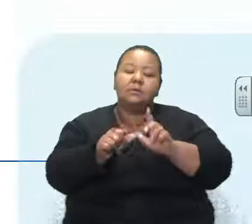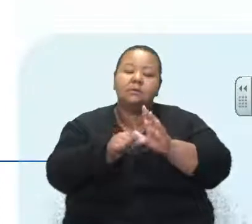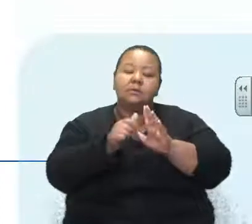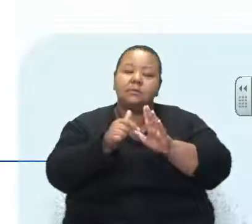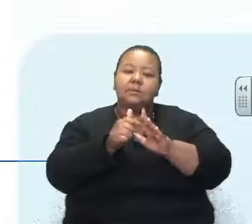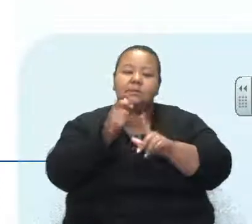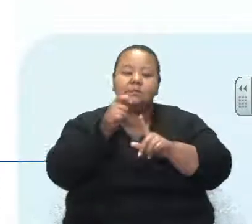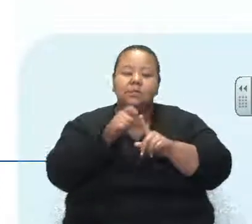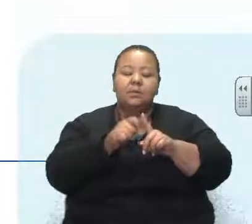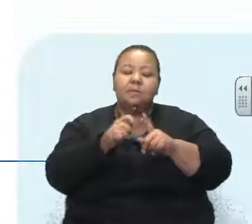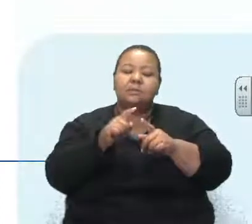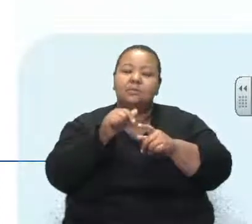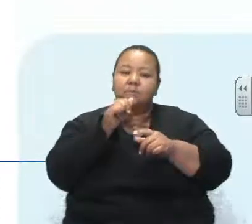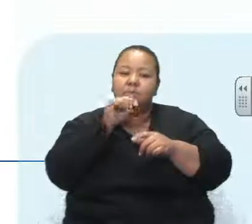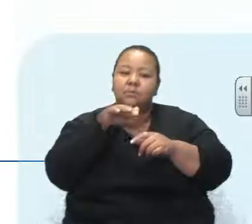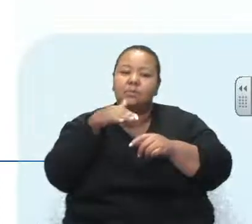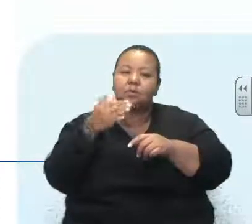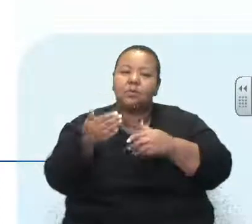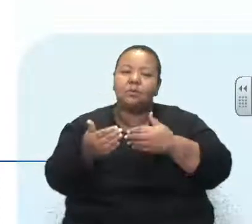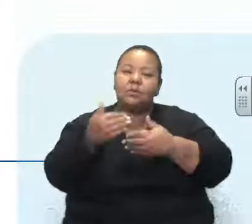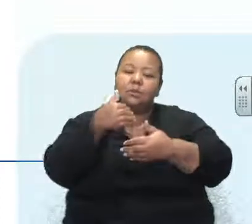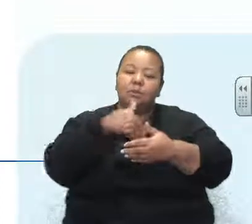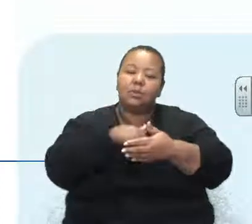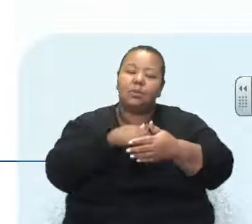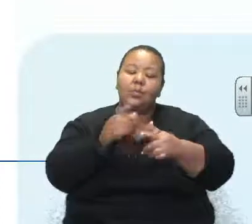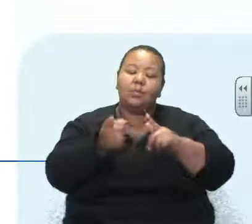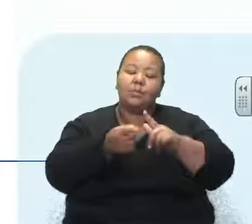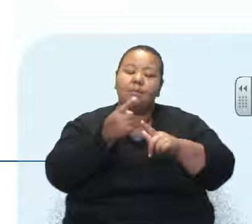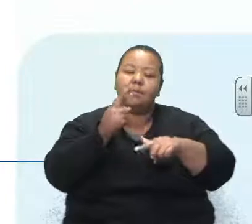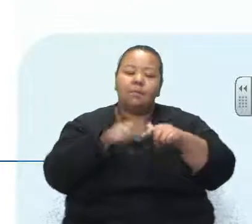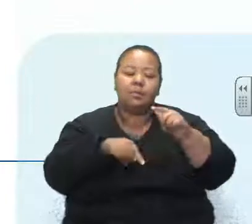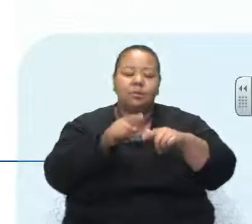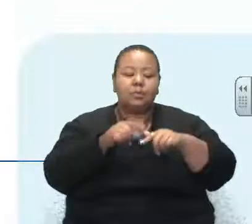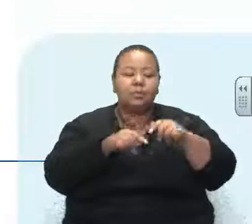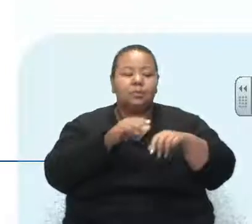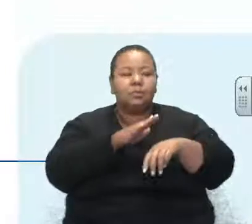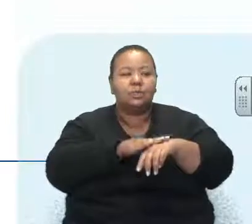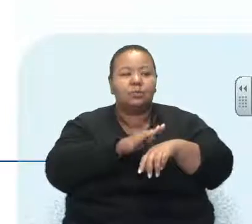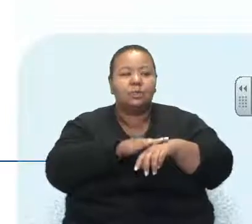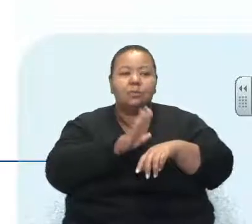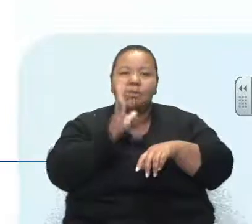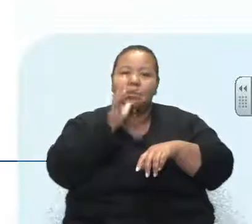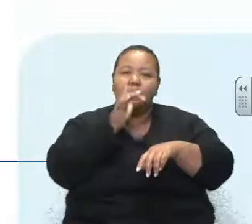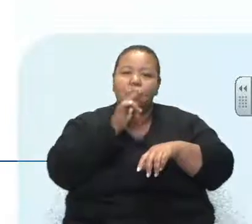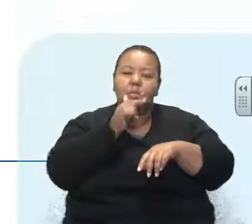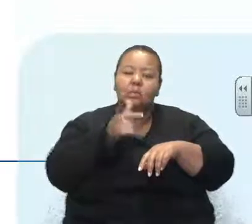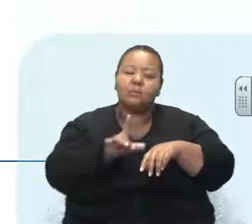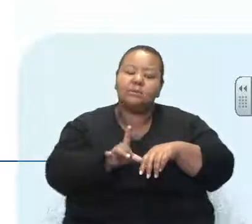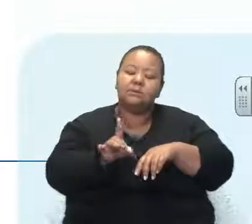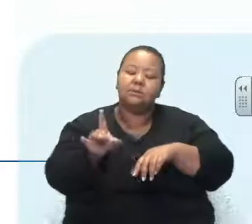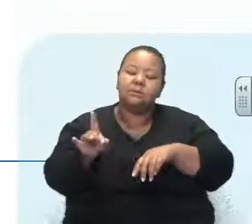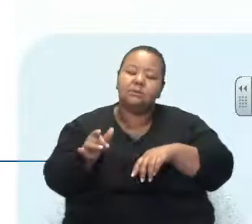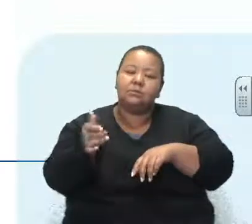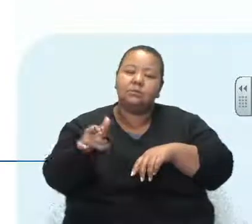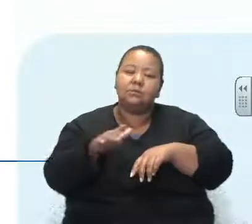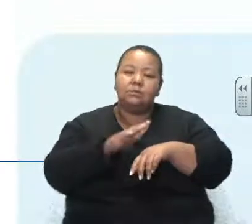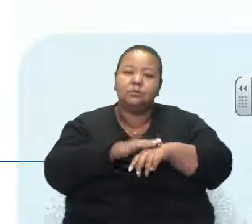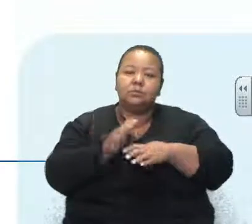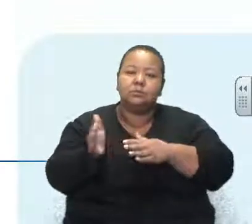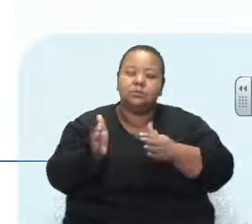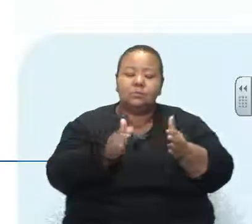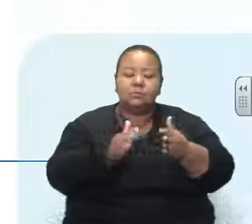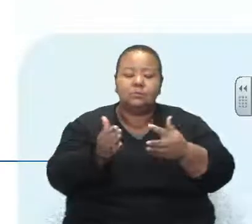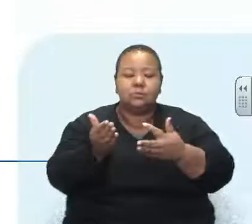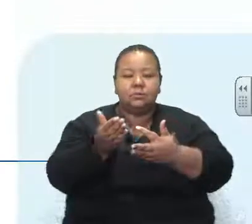entrou meu primeiro produto dentro do estoque? Quanto tempo ele está levando para sair? Meu período médio de